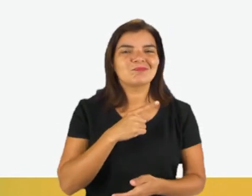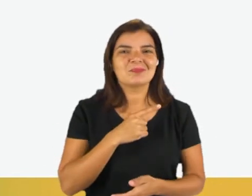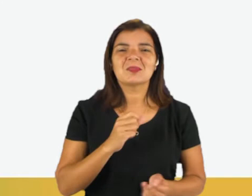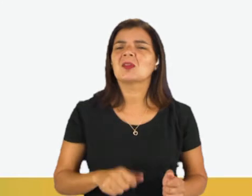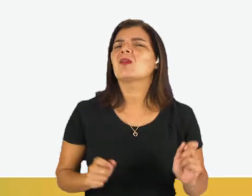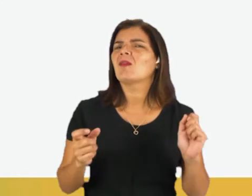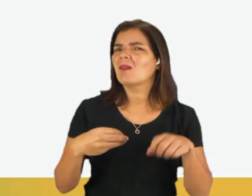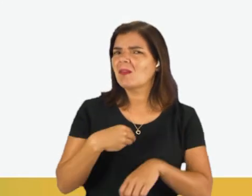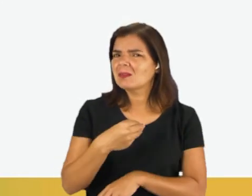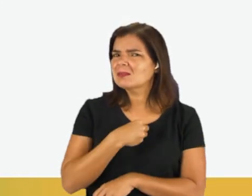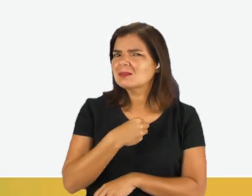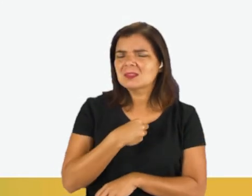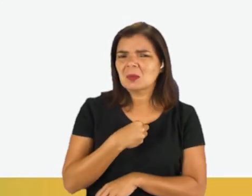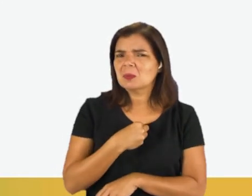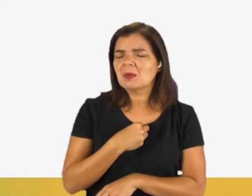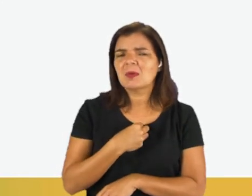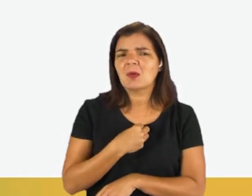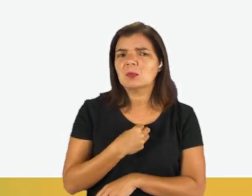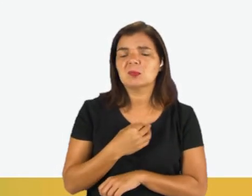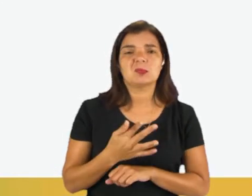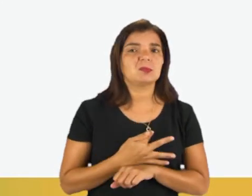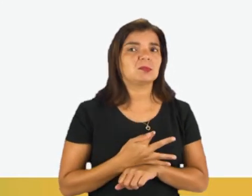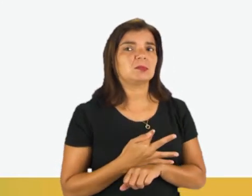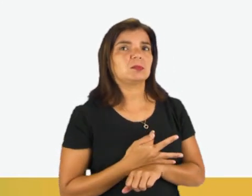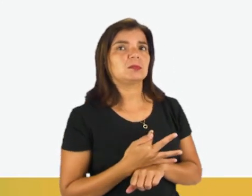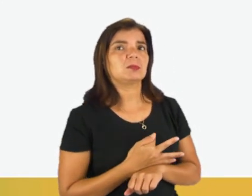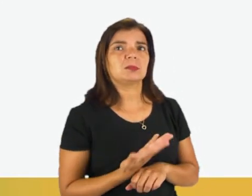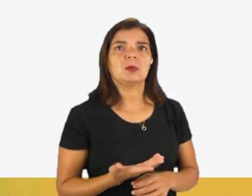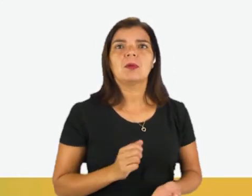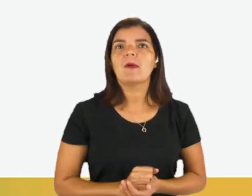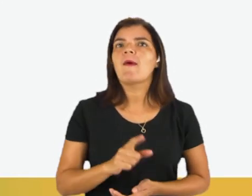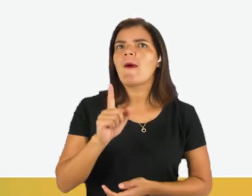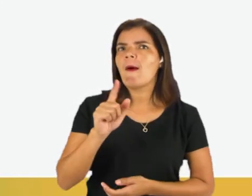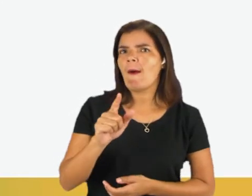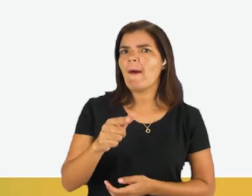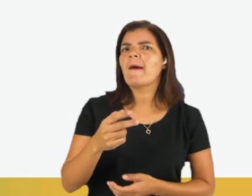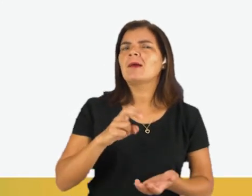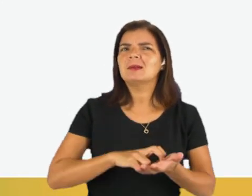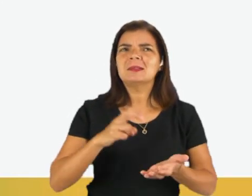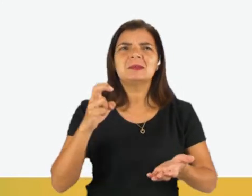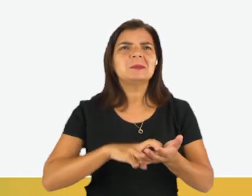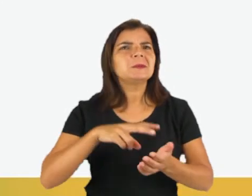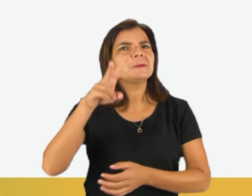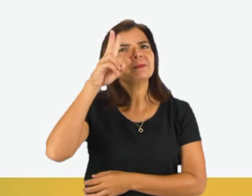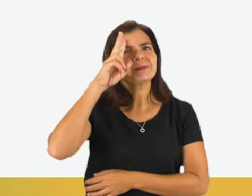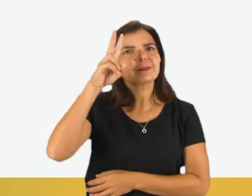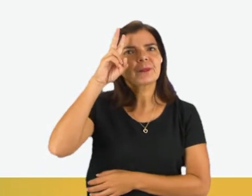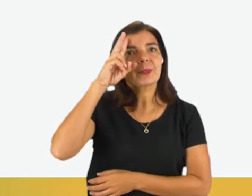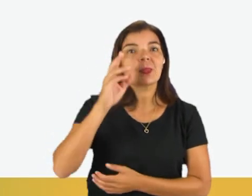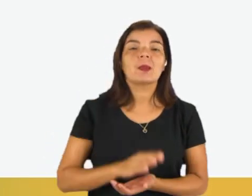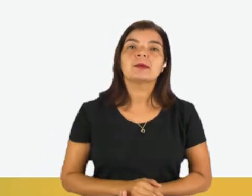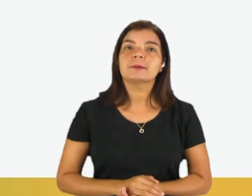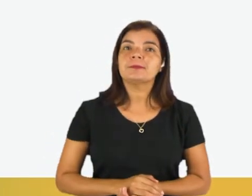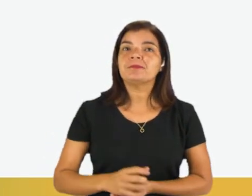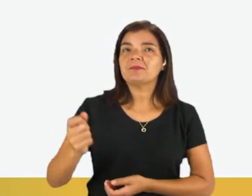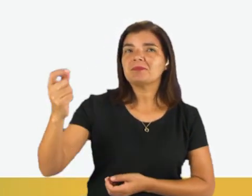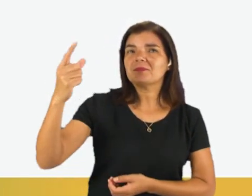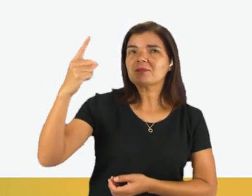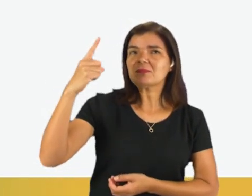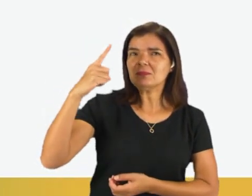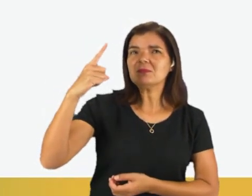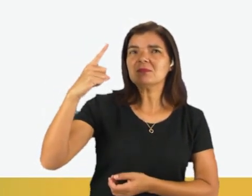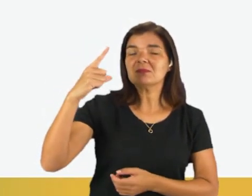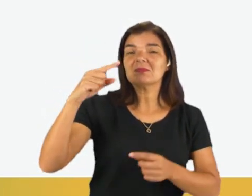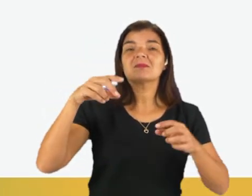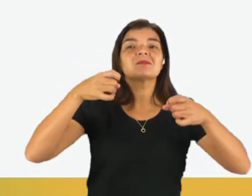dá. Não tem como disfarçar. Esta é uma típica manhã de segunda-feira. A começar pela luz